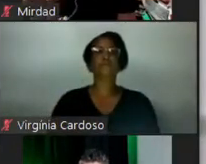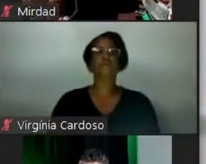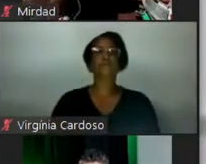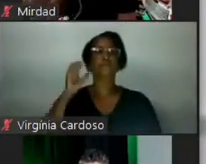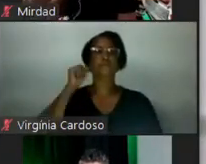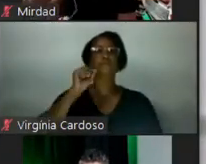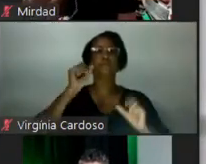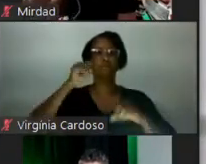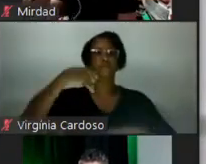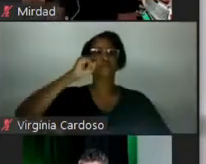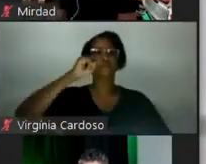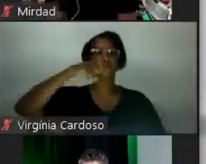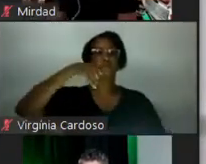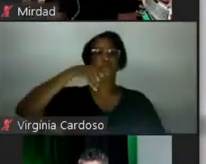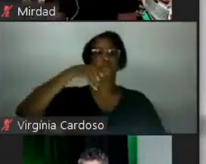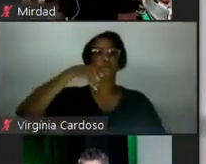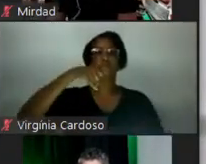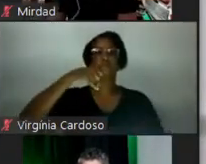Sim?